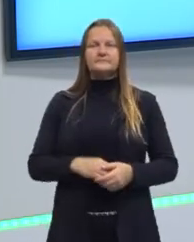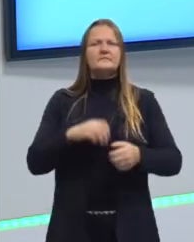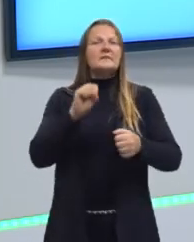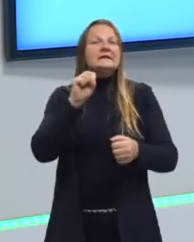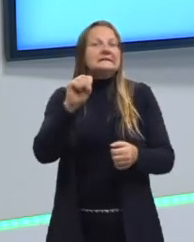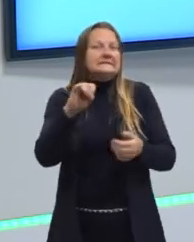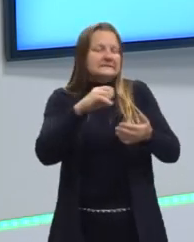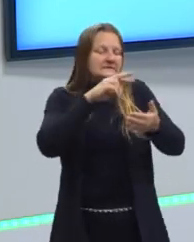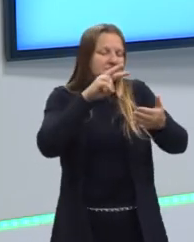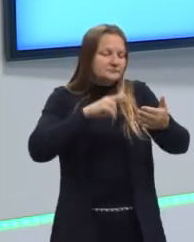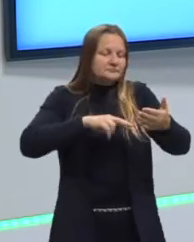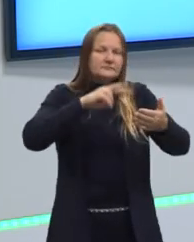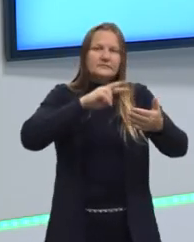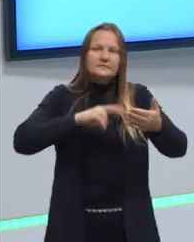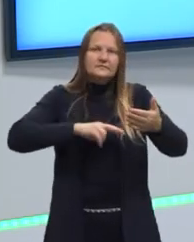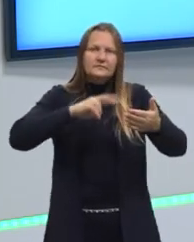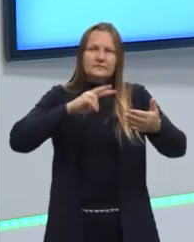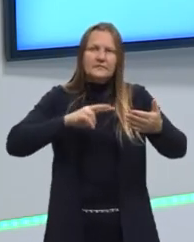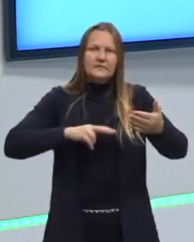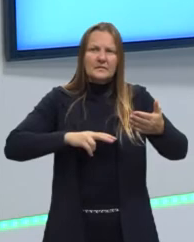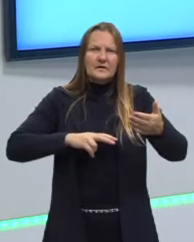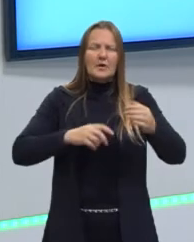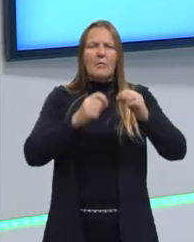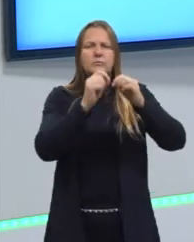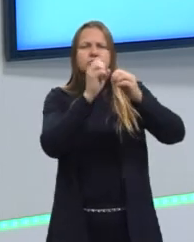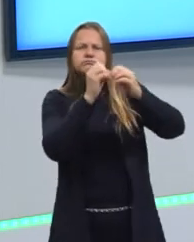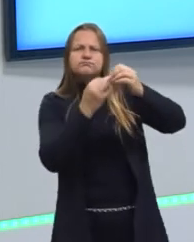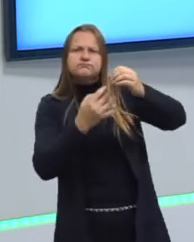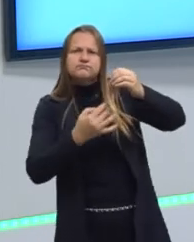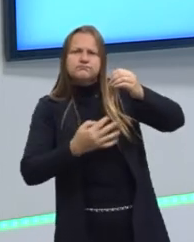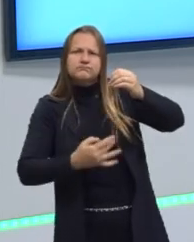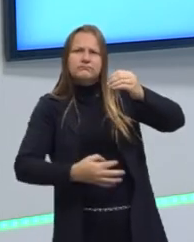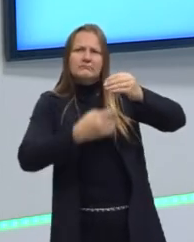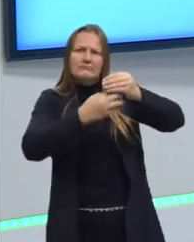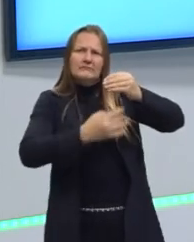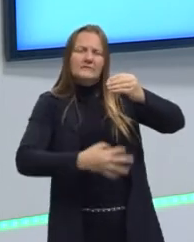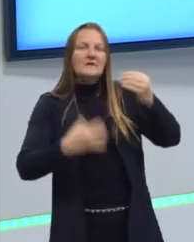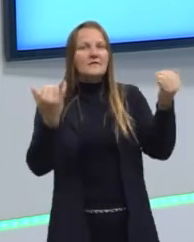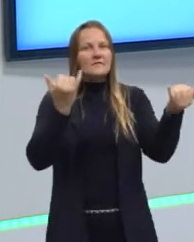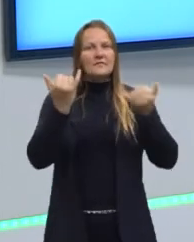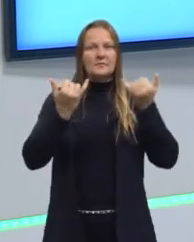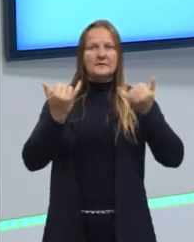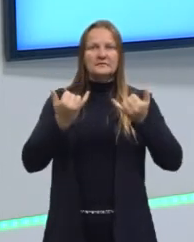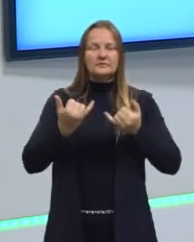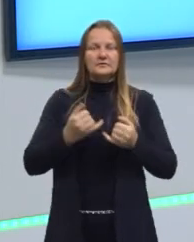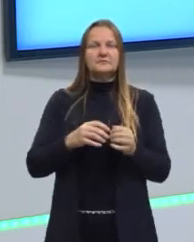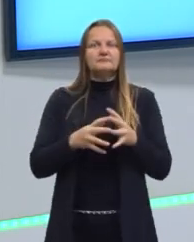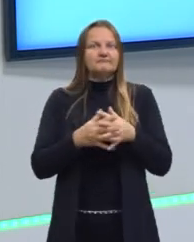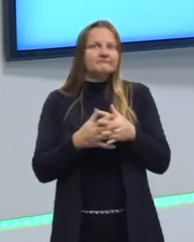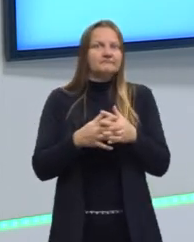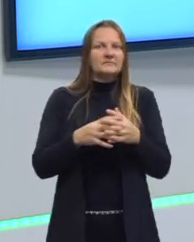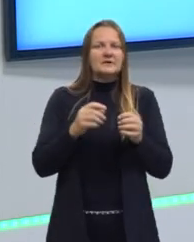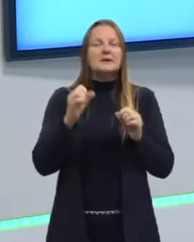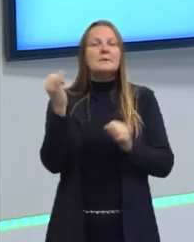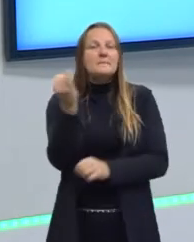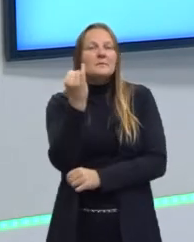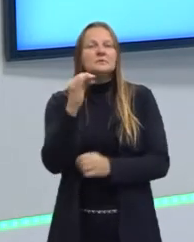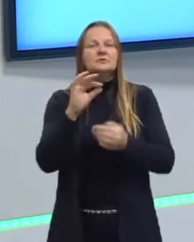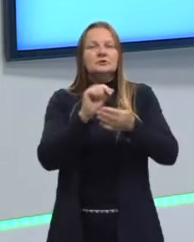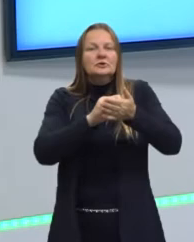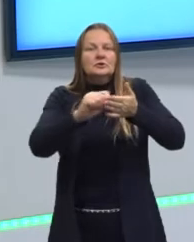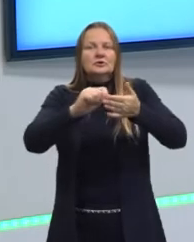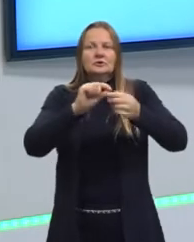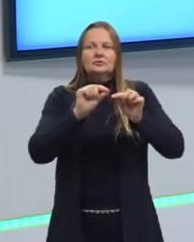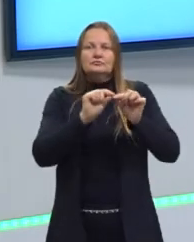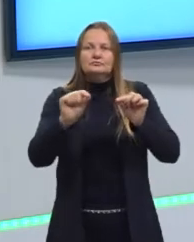assim essas questões que são extensas né Tem muitas informações é bacana a gente destacando até sublinhando